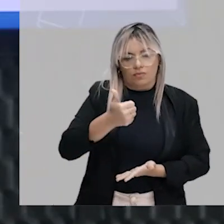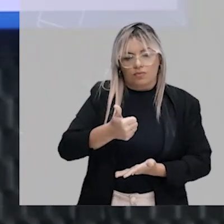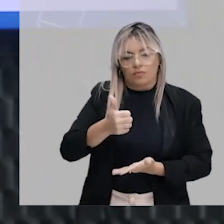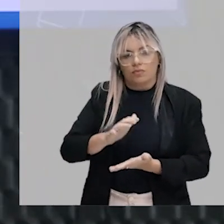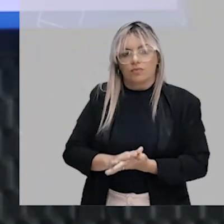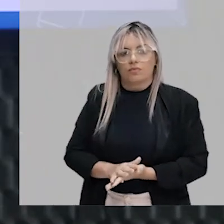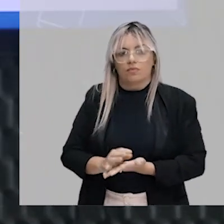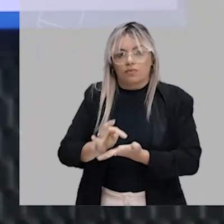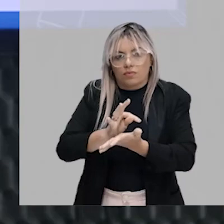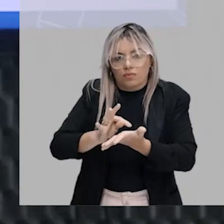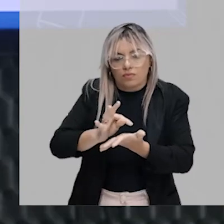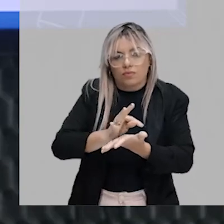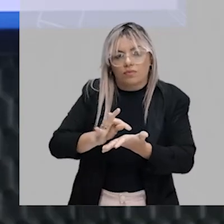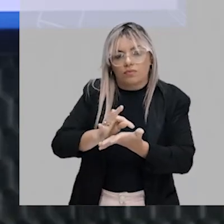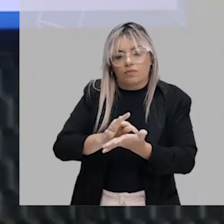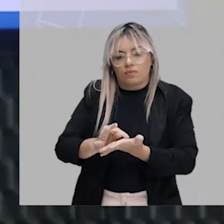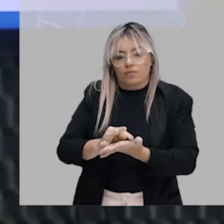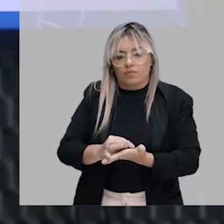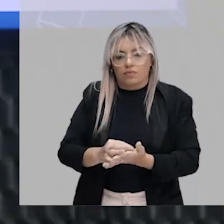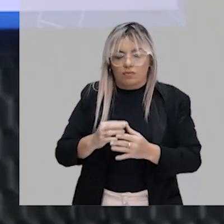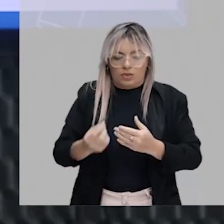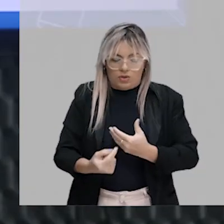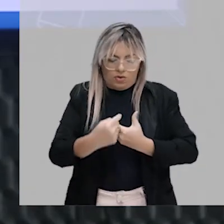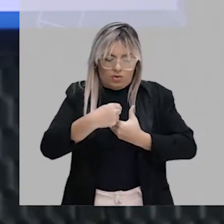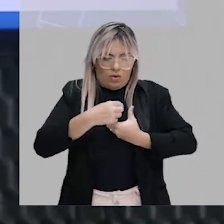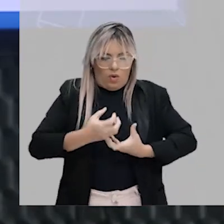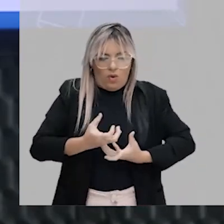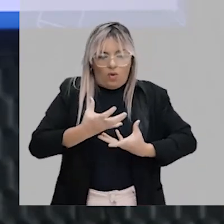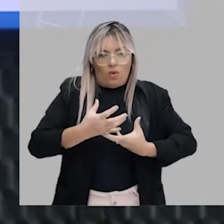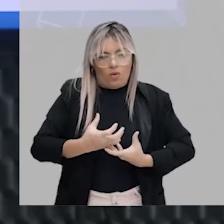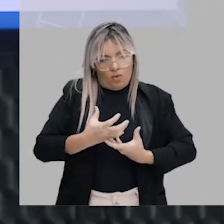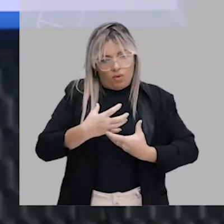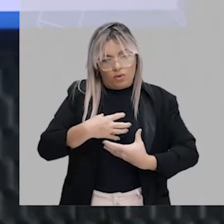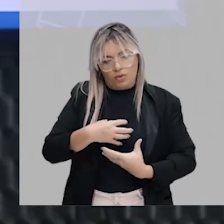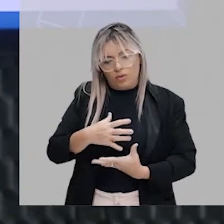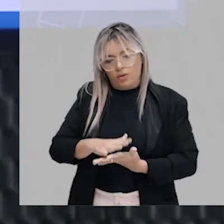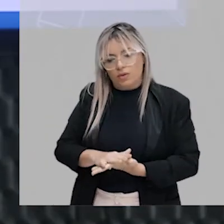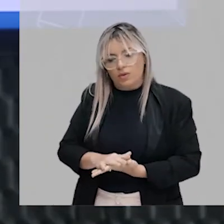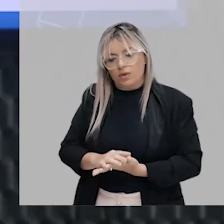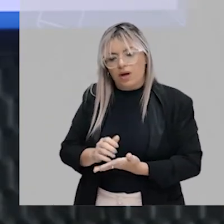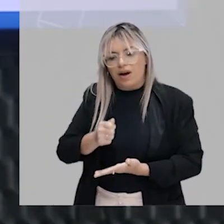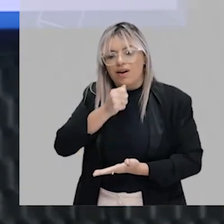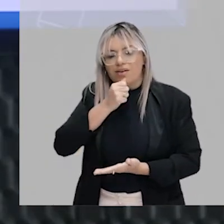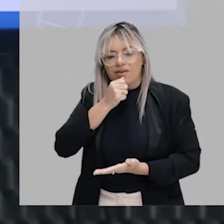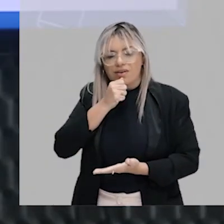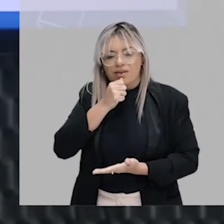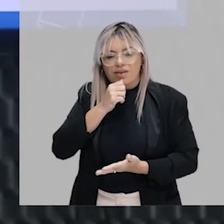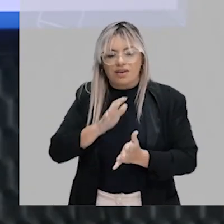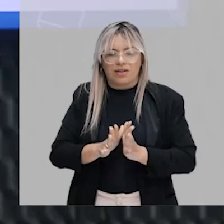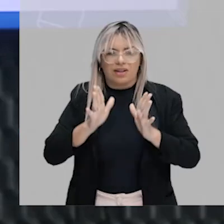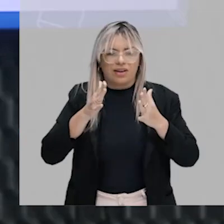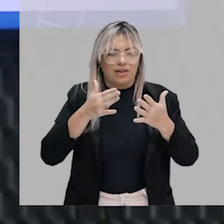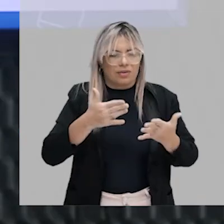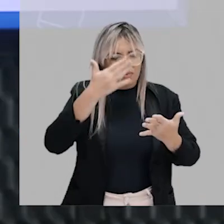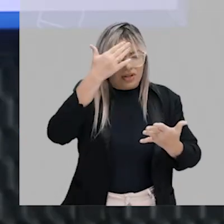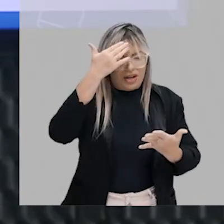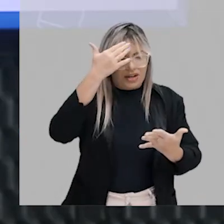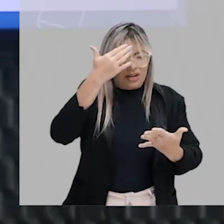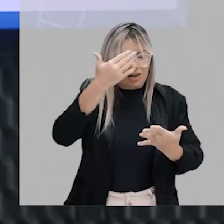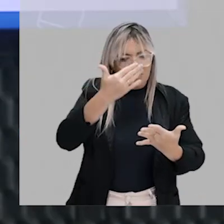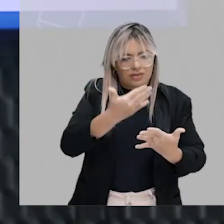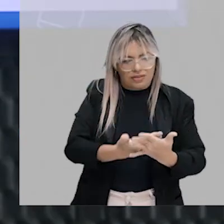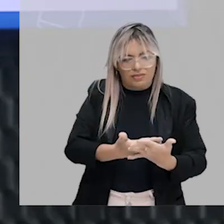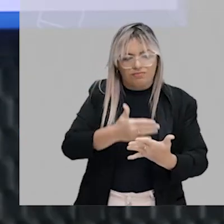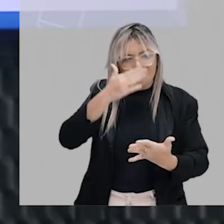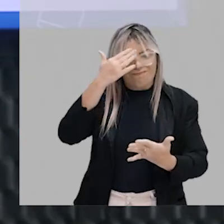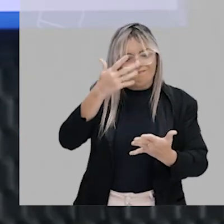o teológico, o espírito humano ainda está muito mais voltado para as crenças do